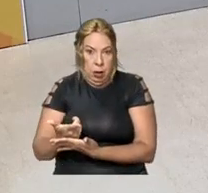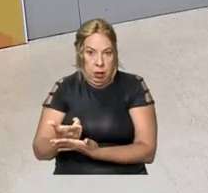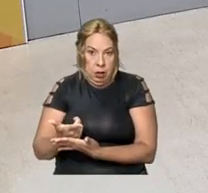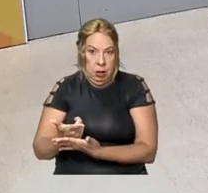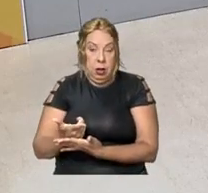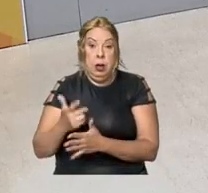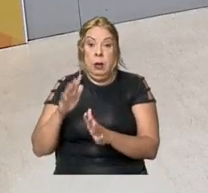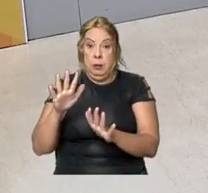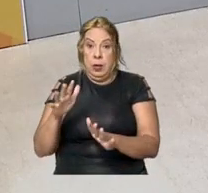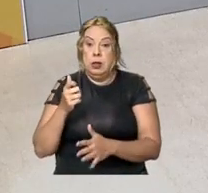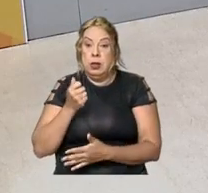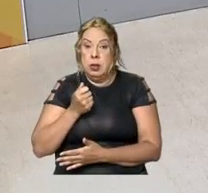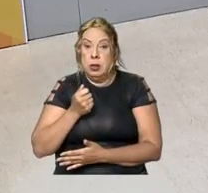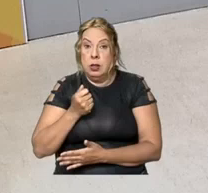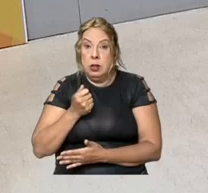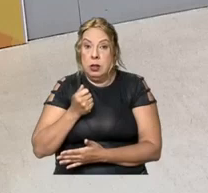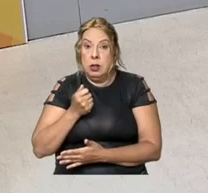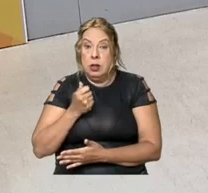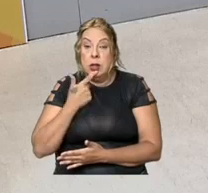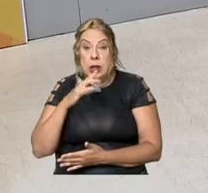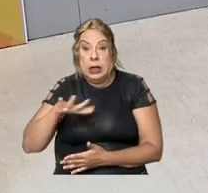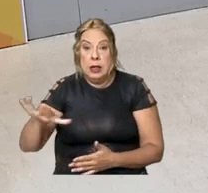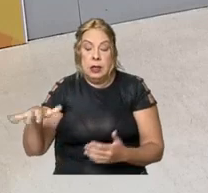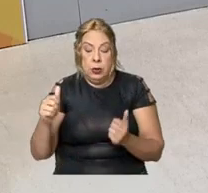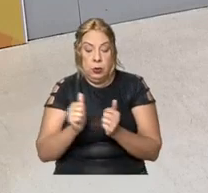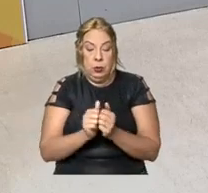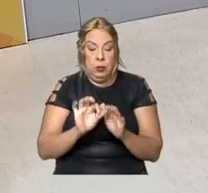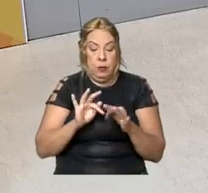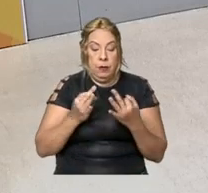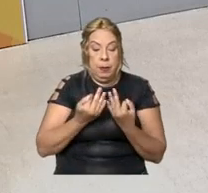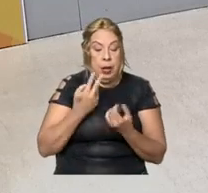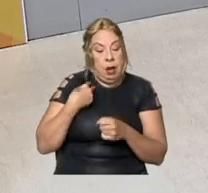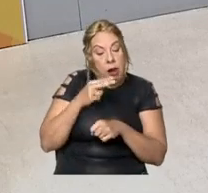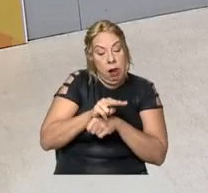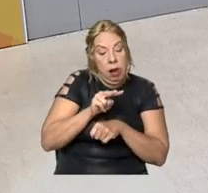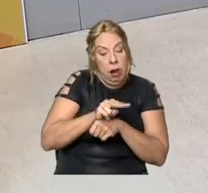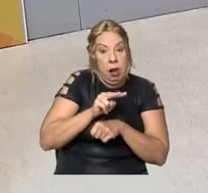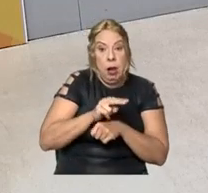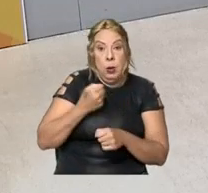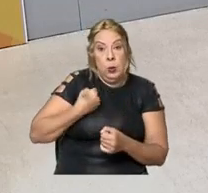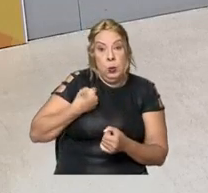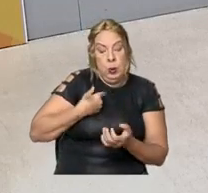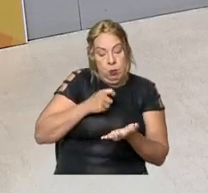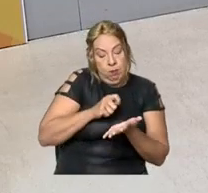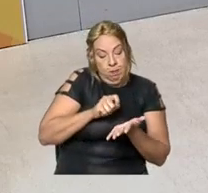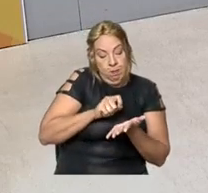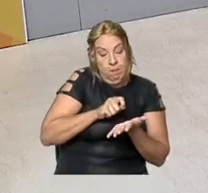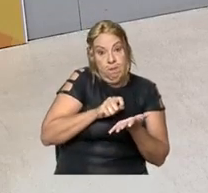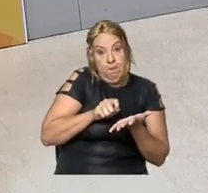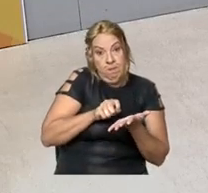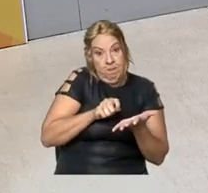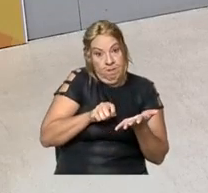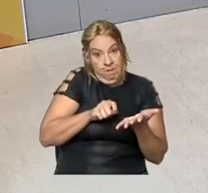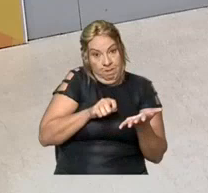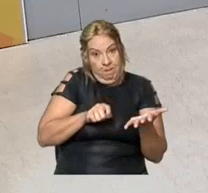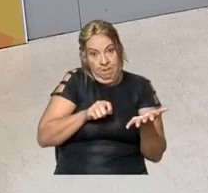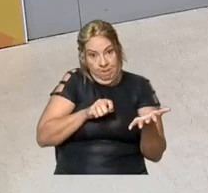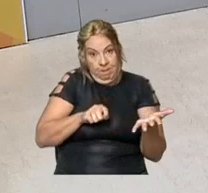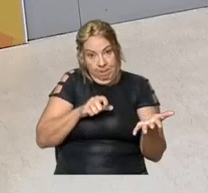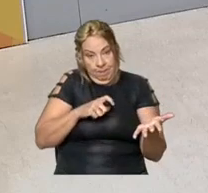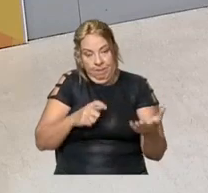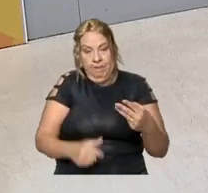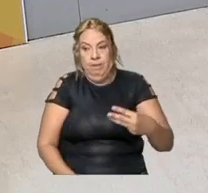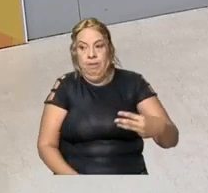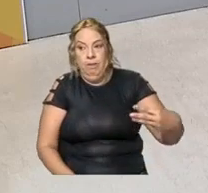a criançada gosta de brincar junto, né? Marcando, conferindo, fazendo aquela festa. 33,